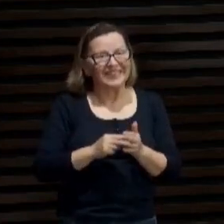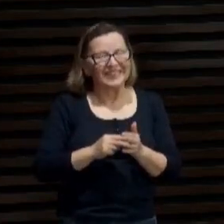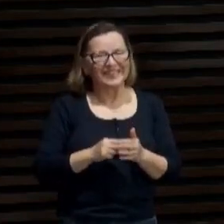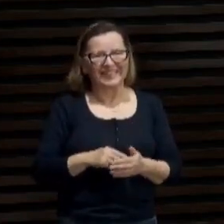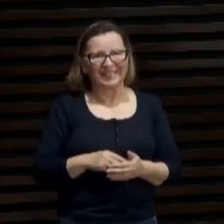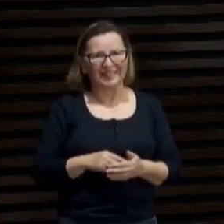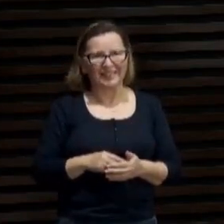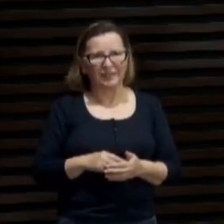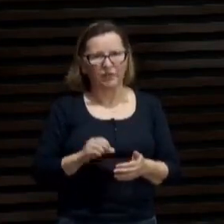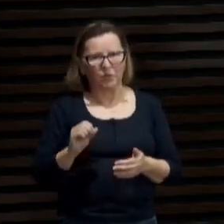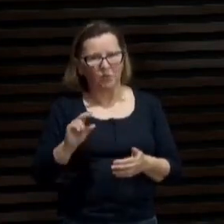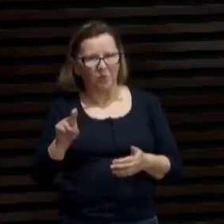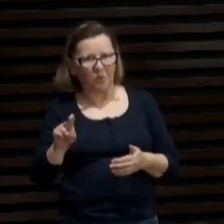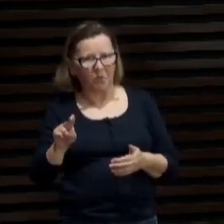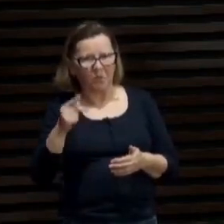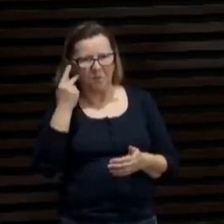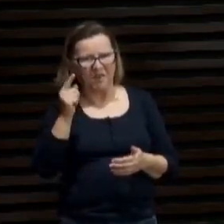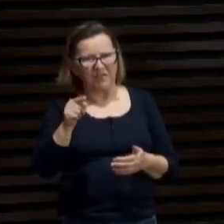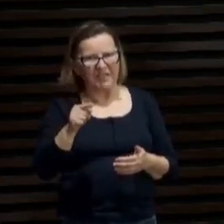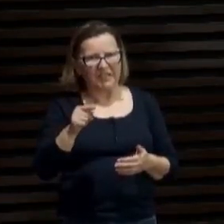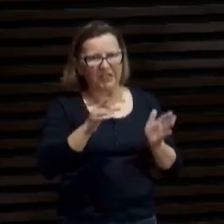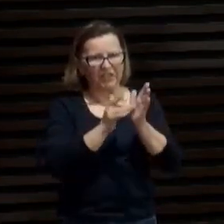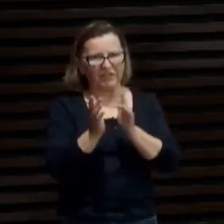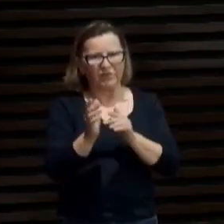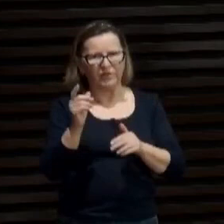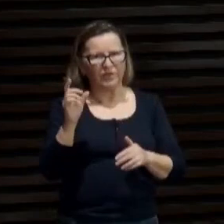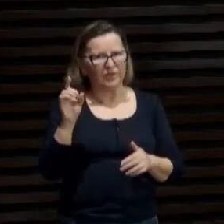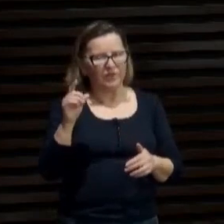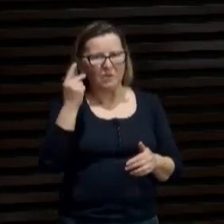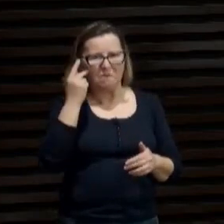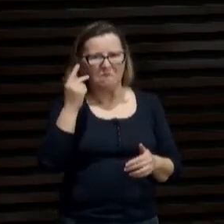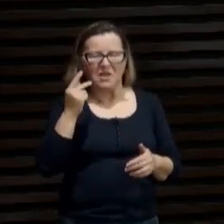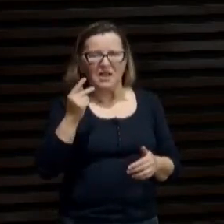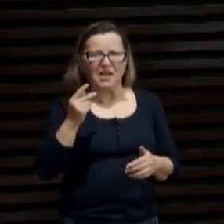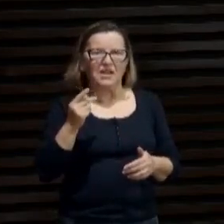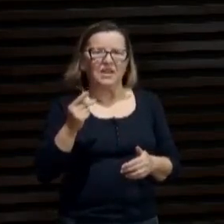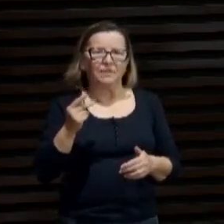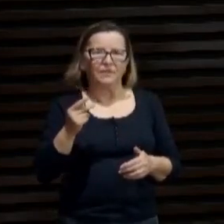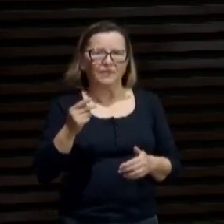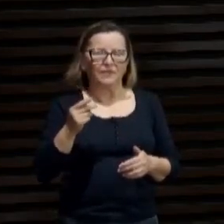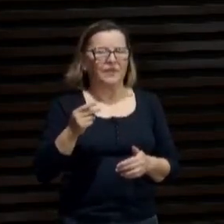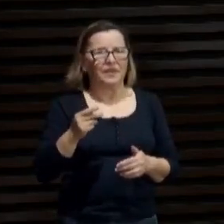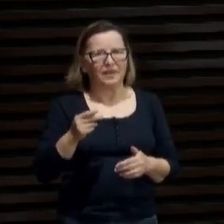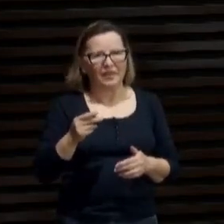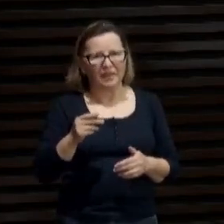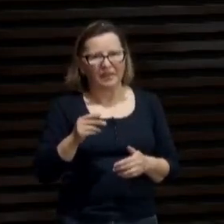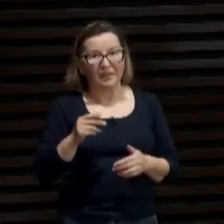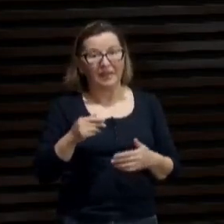Ou para você Jesus é apenas alguém que está aqui para resolver os seus problemas e te conceder bênçãos terrenas?